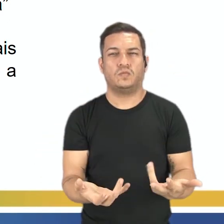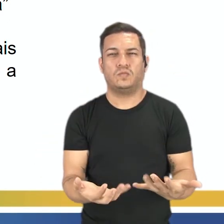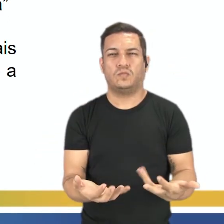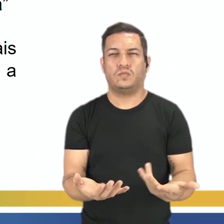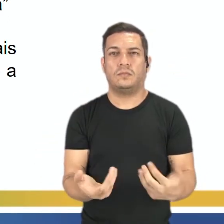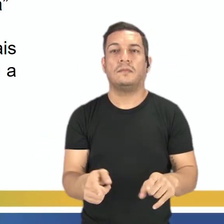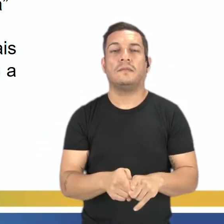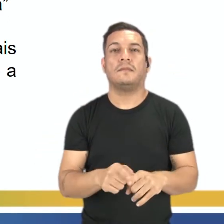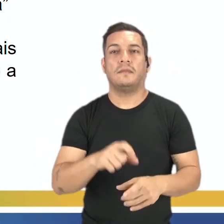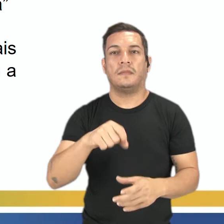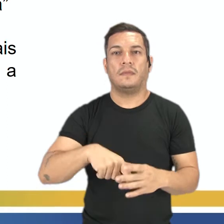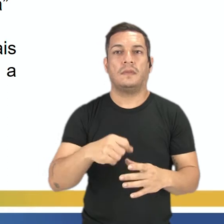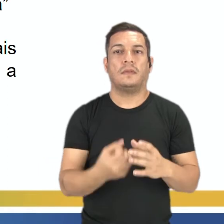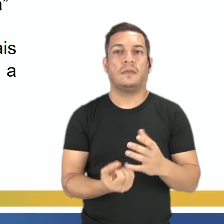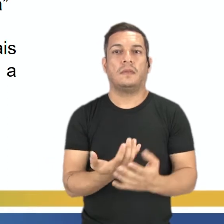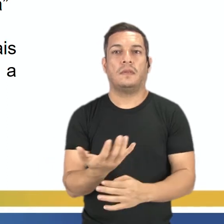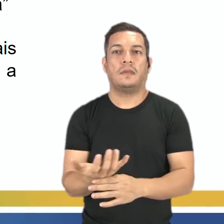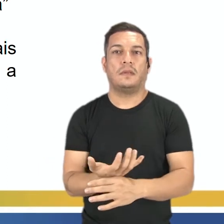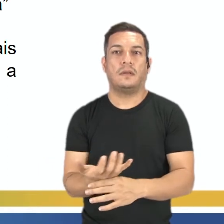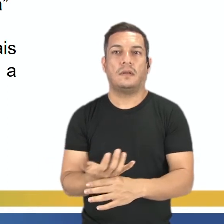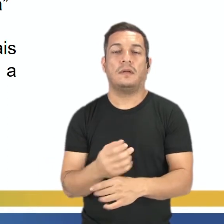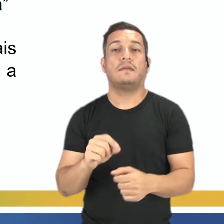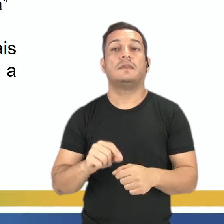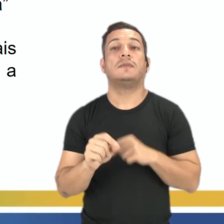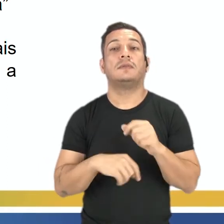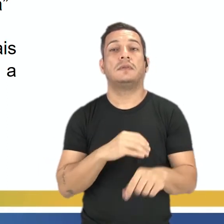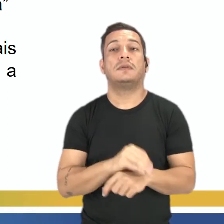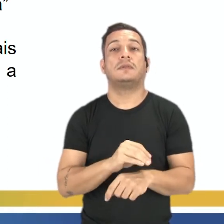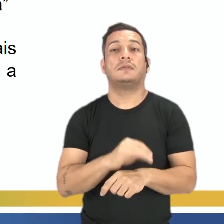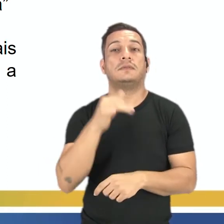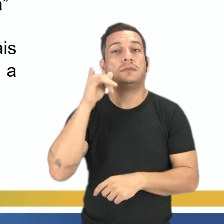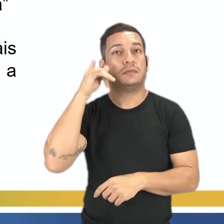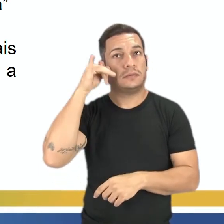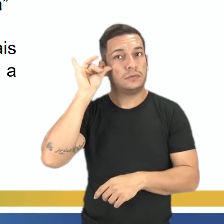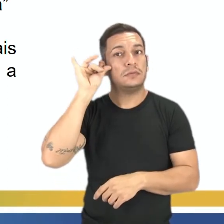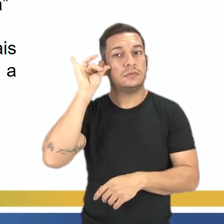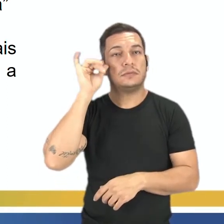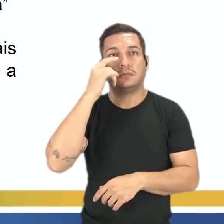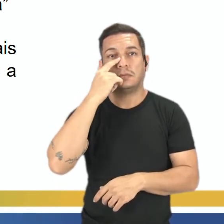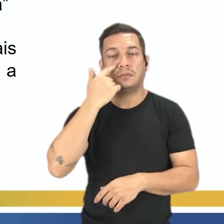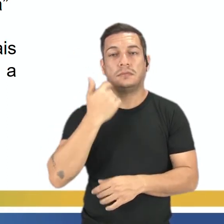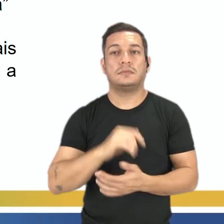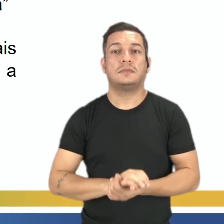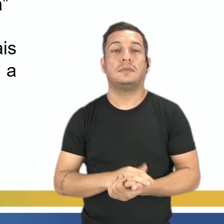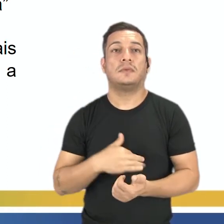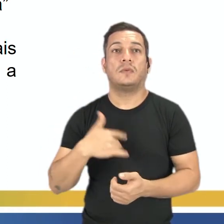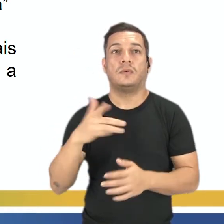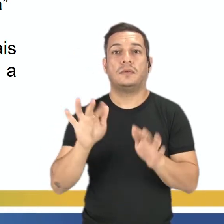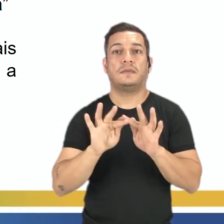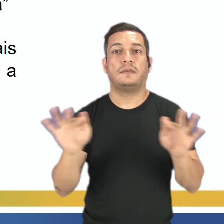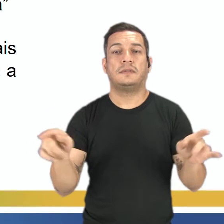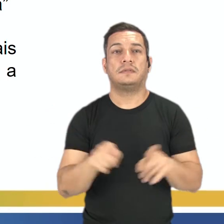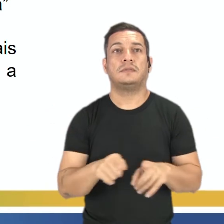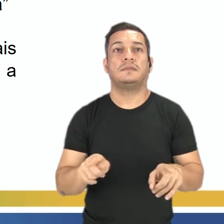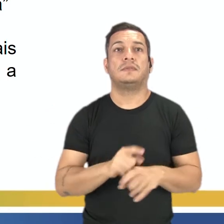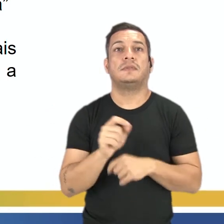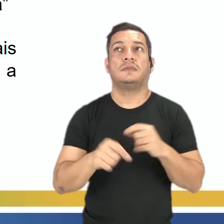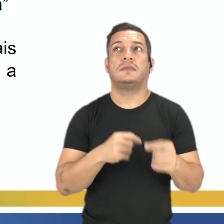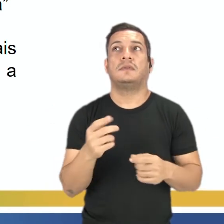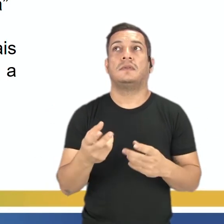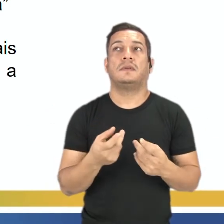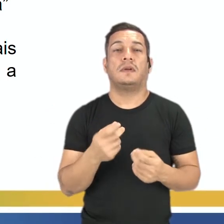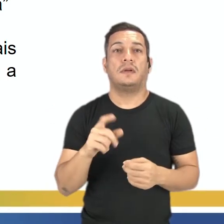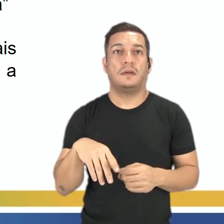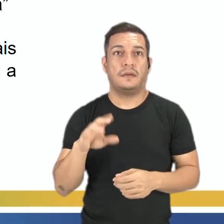né, e planta o capim para fazer essa criação de forma ilegal, né. Outra frase dele, ele fala que é uma ameaça